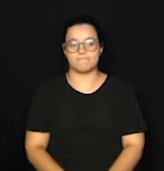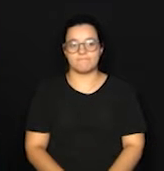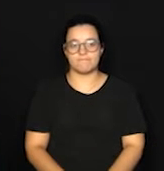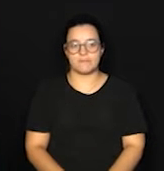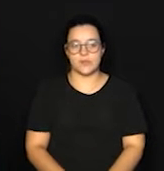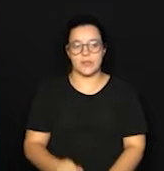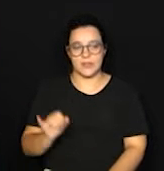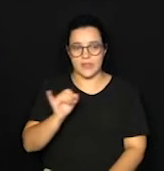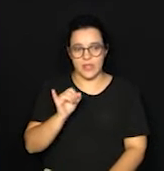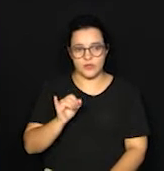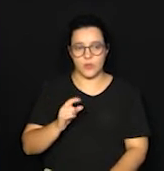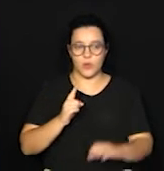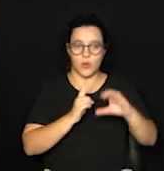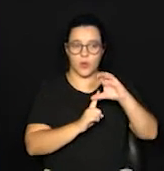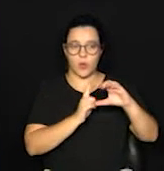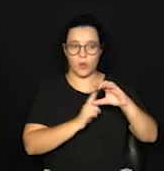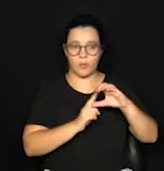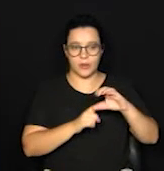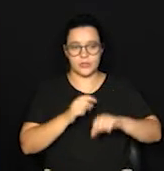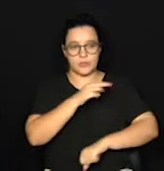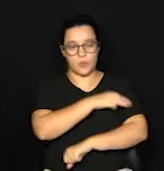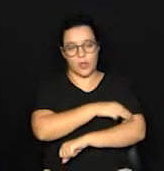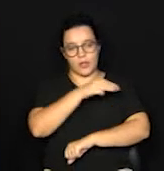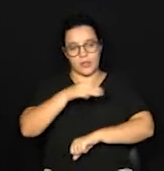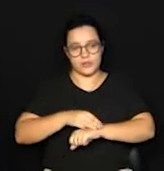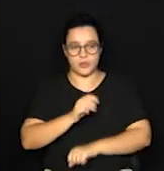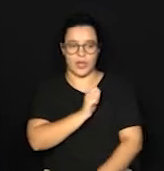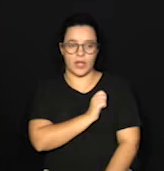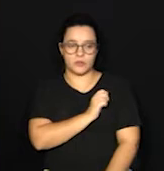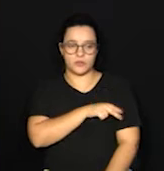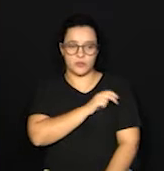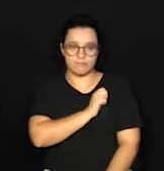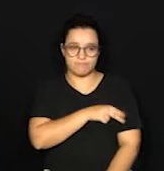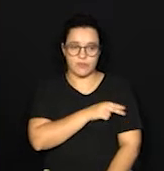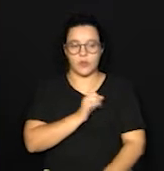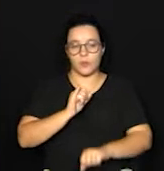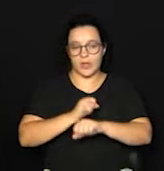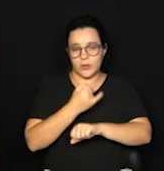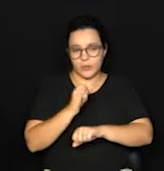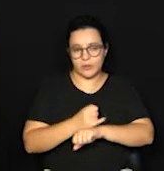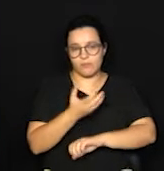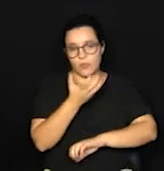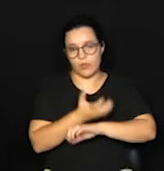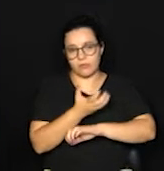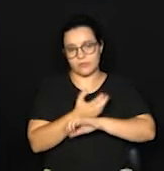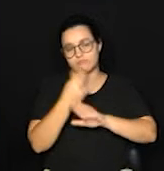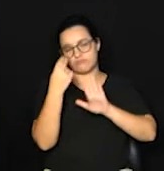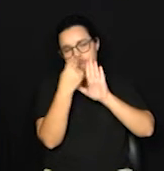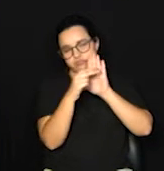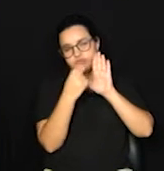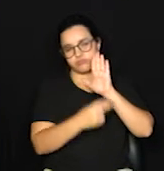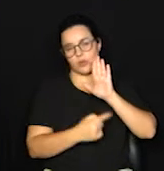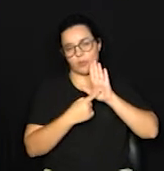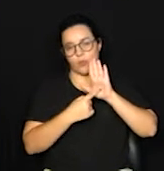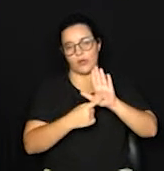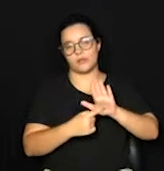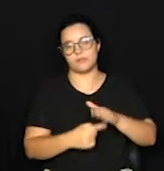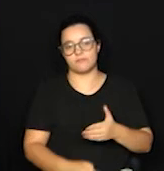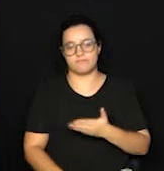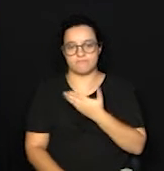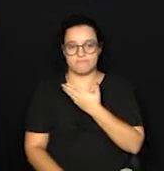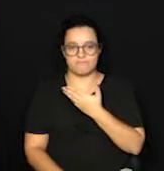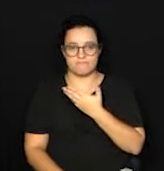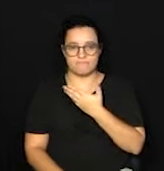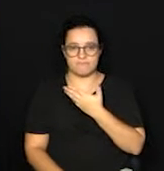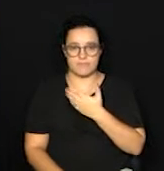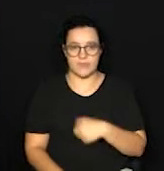aparece Itatiba, Cosmópolis, Montemor, Arthur Nogueira, Jaguariúna e Nova Odessa. Cidades com menos